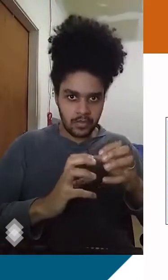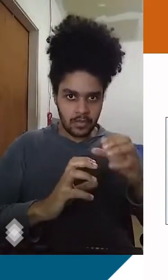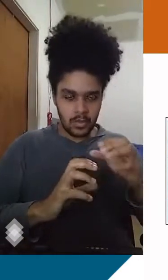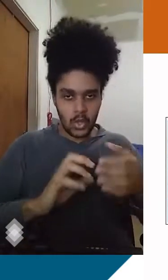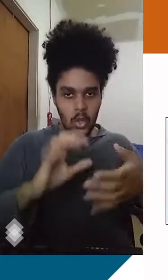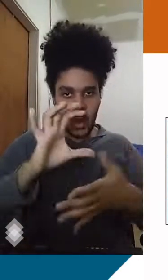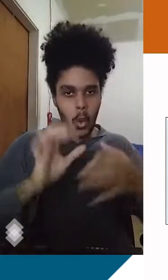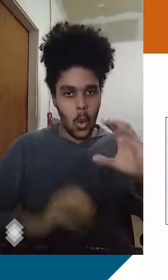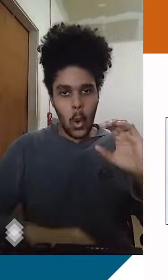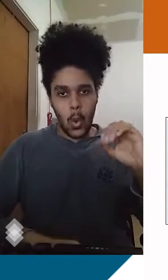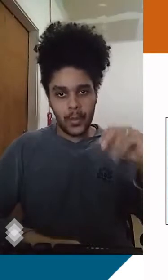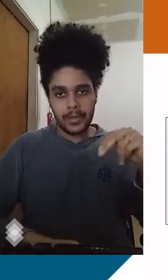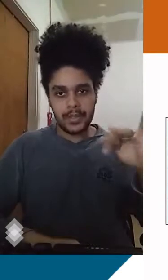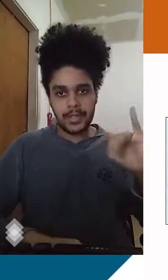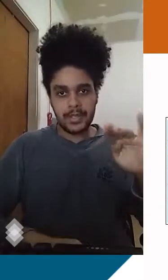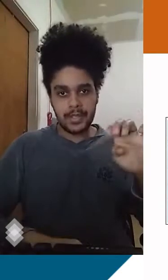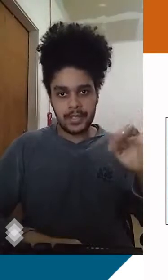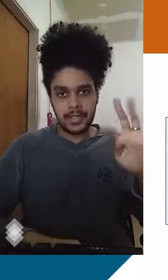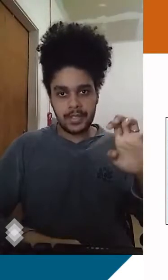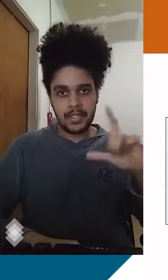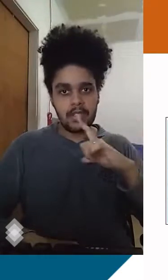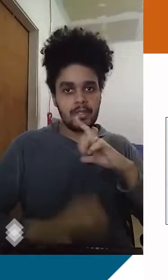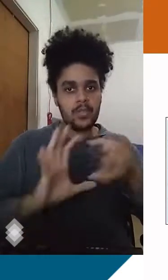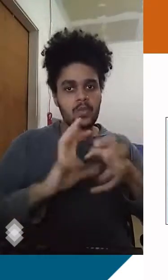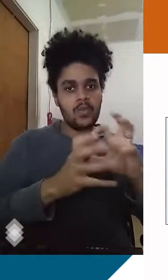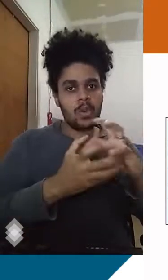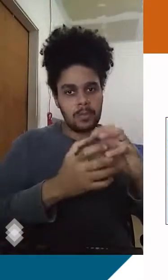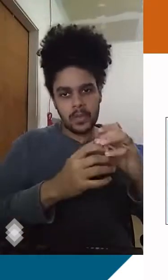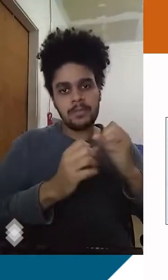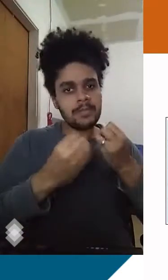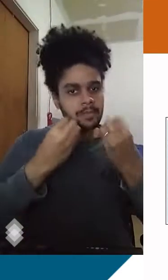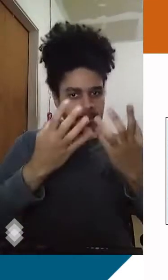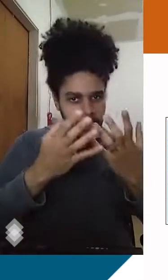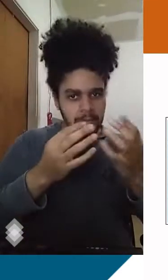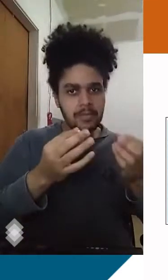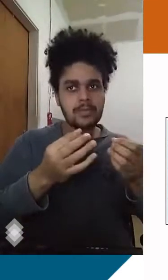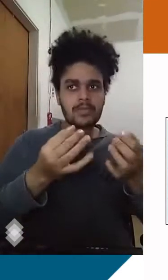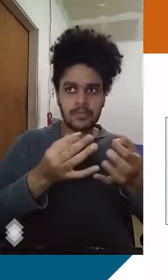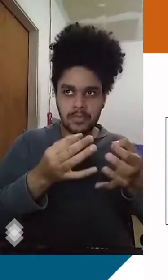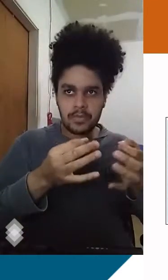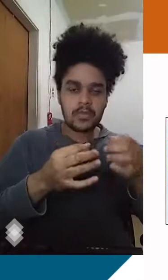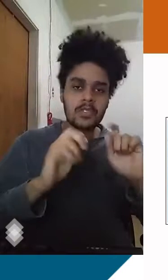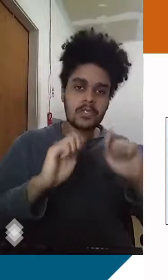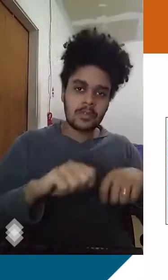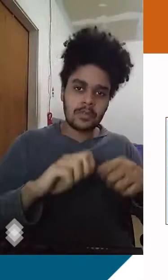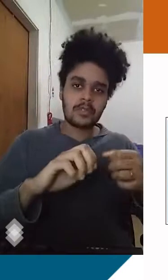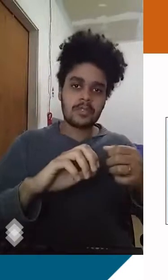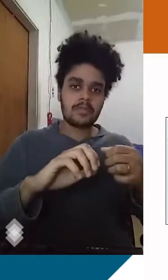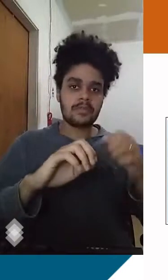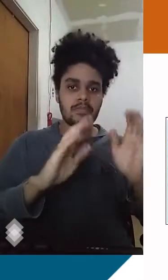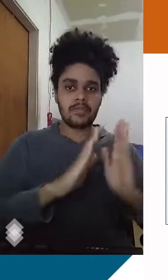dos continentes, dos países, enfim, possui um formato muito bem definido. Ela pode